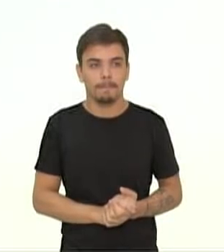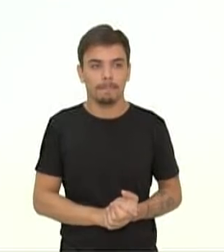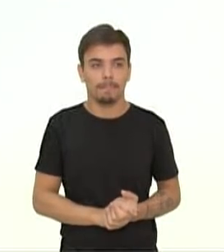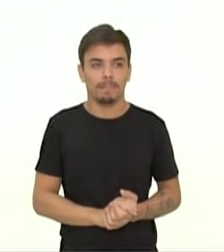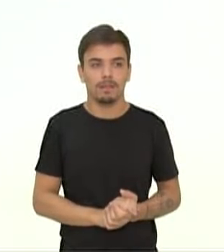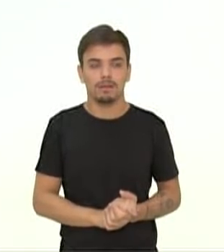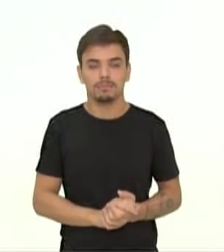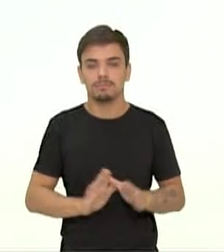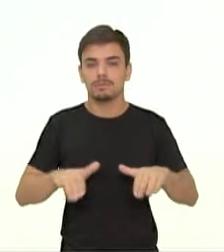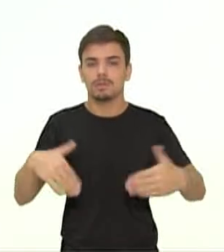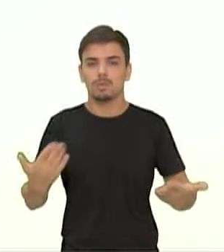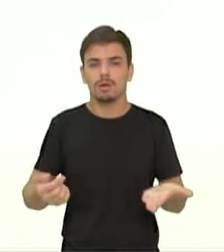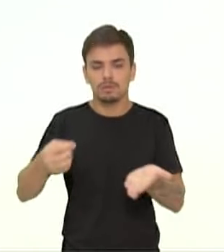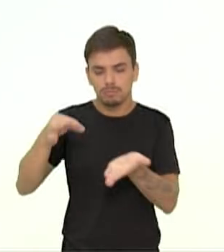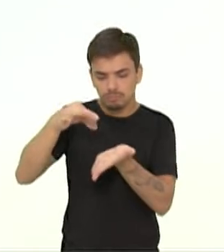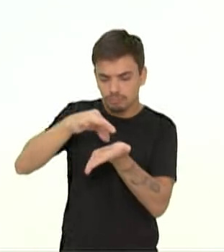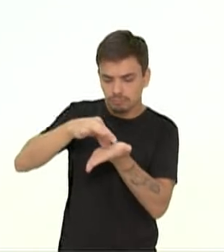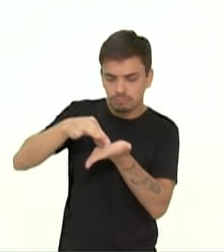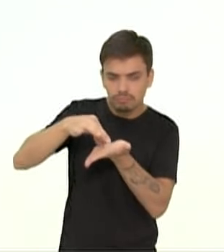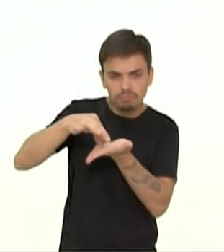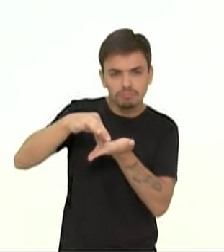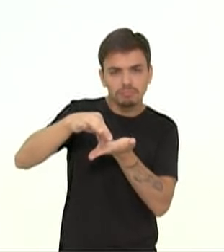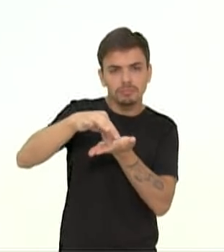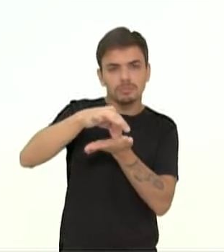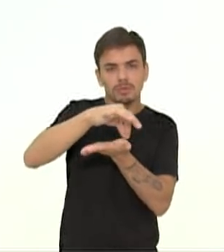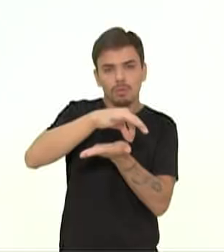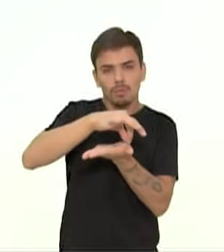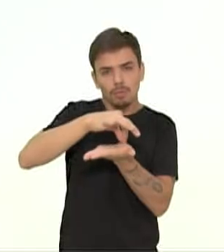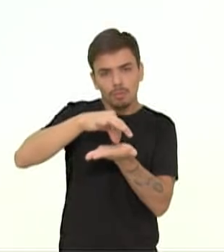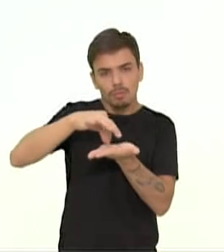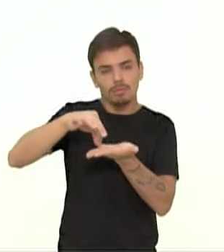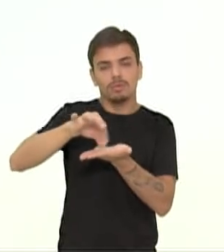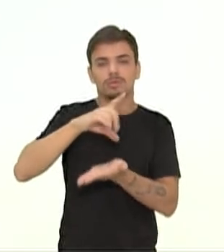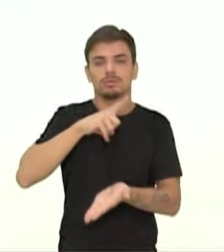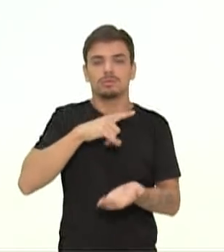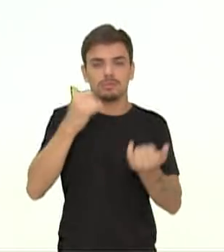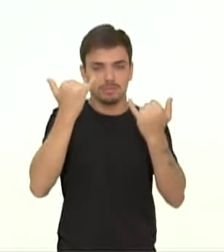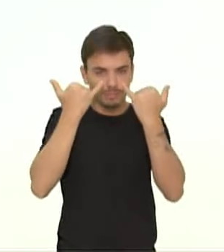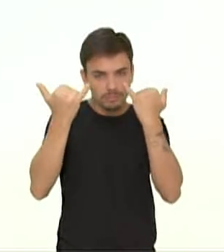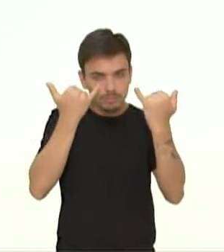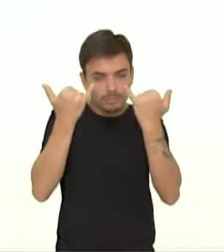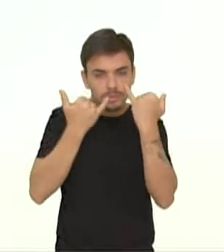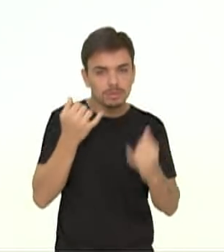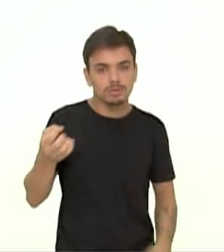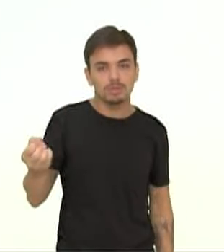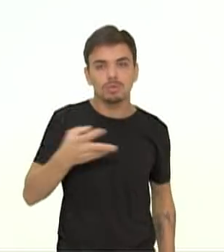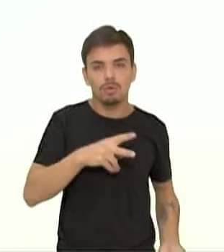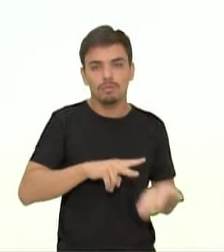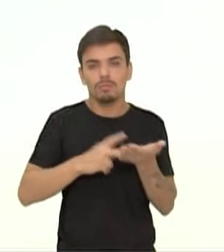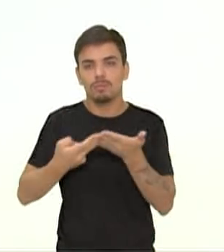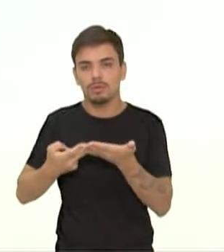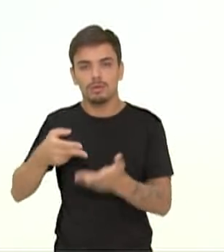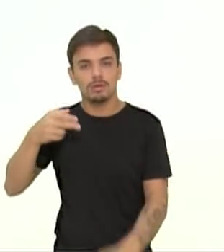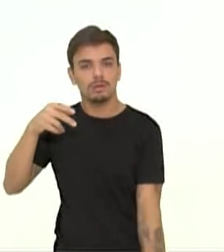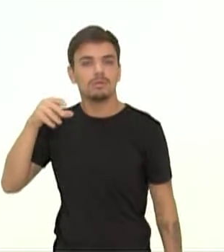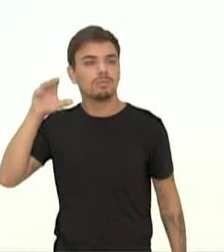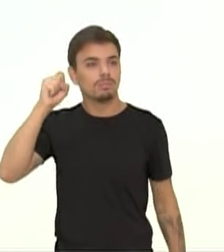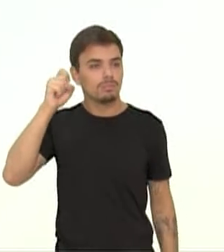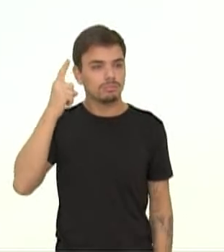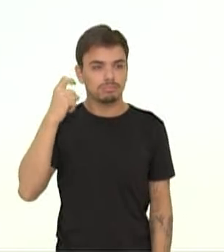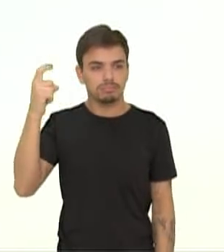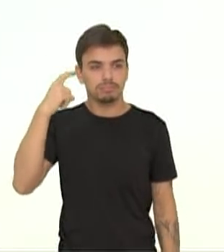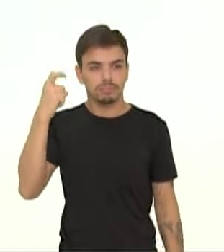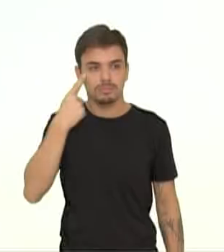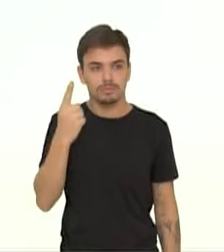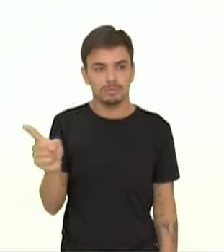Quando a agulha do toca-discos deslizava pelos sulcos, a informação era novamente traduzida em som. Ali ele, ó, o